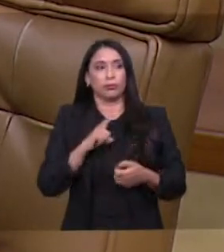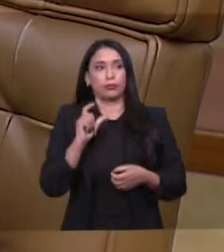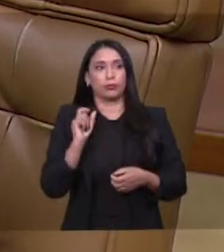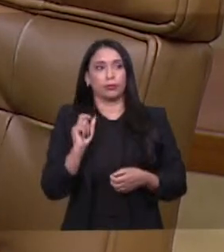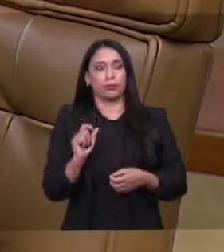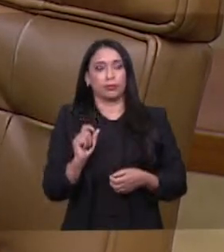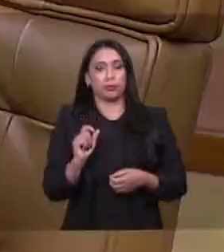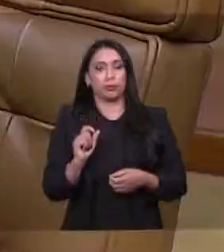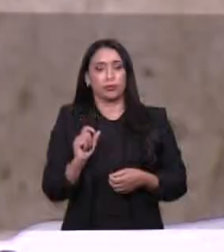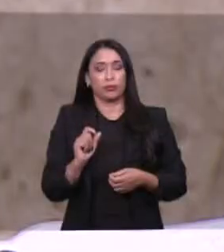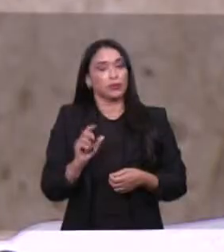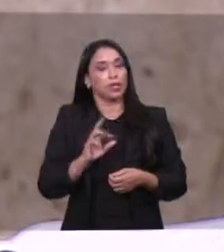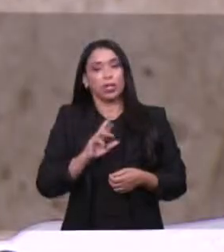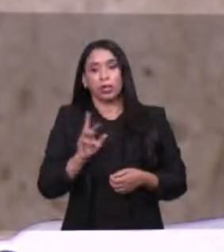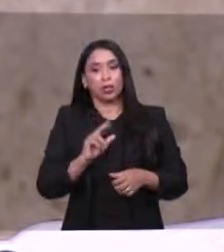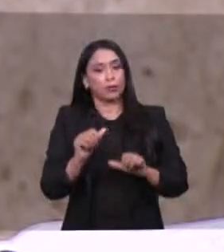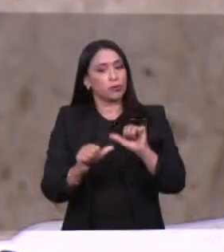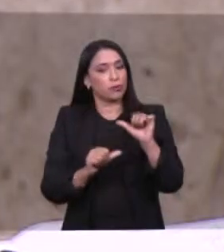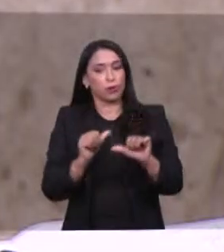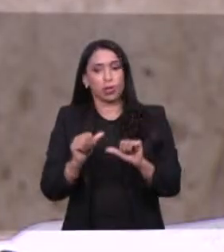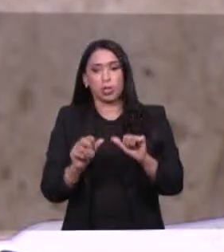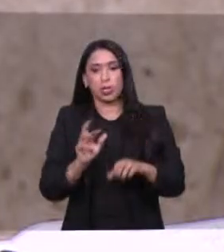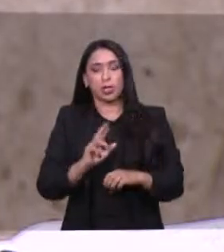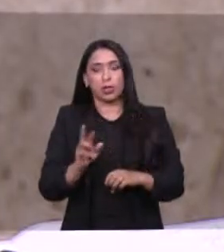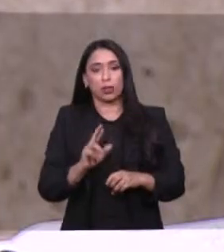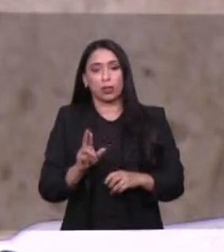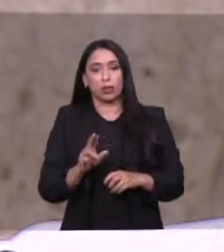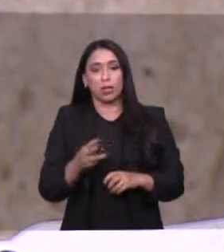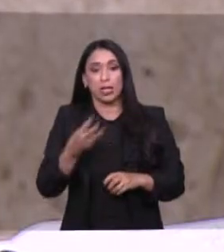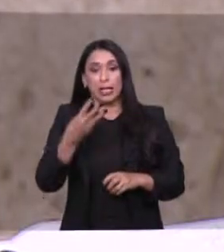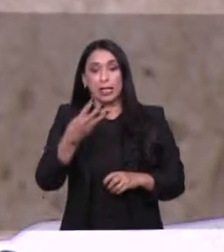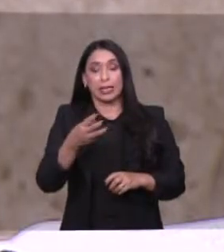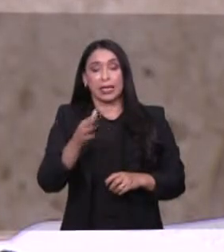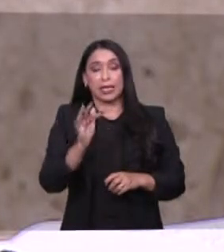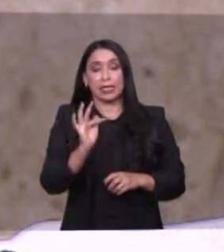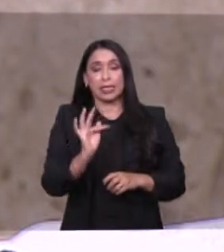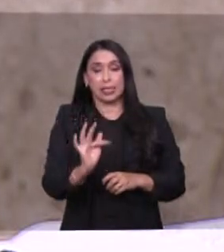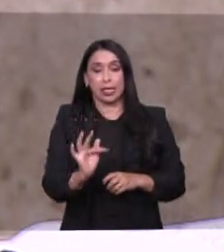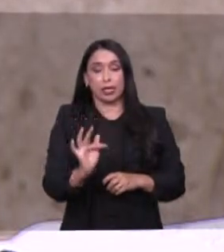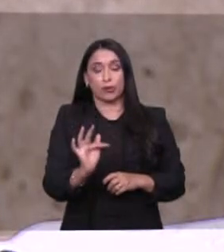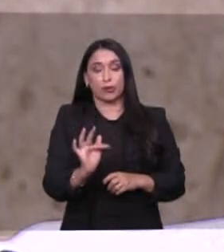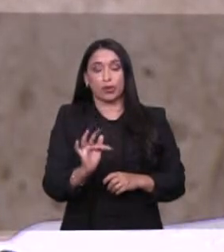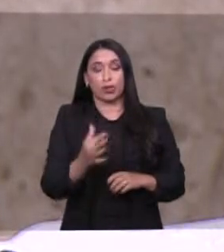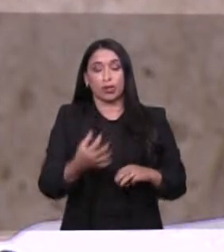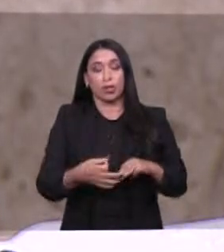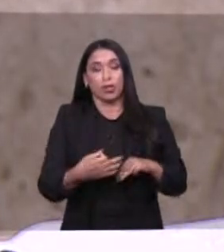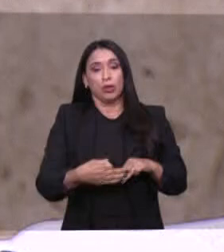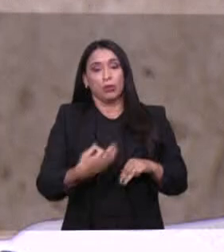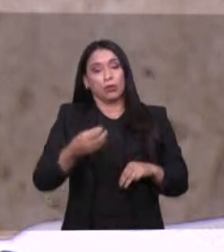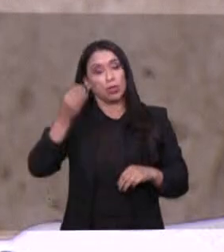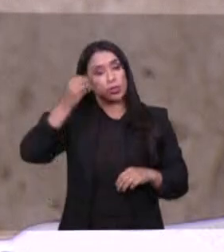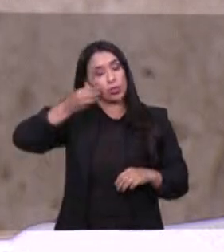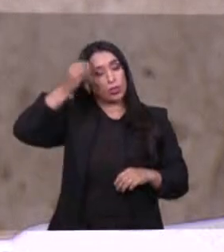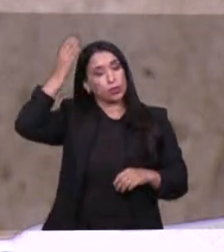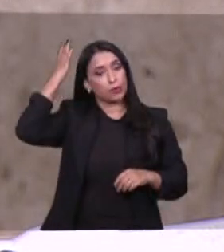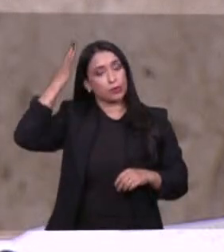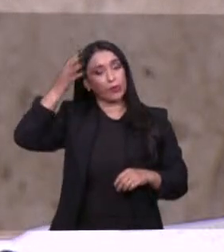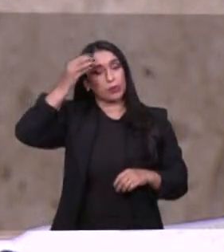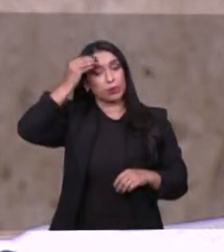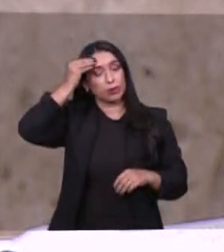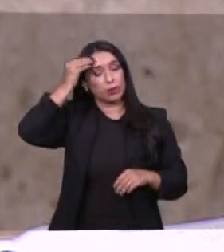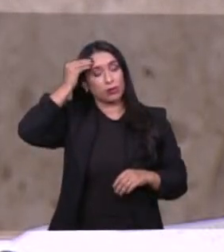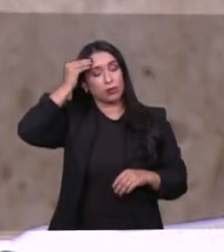Perdão, esse não foi ajustado. Desculpa. Não foi reajustado. O 3F, ministro Fux manteve a